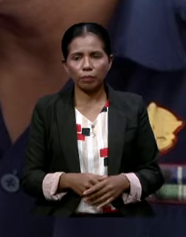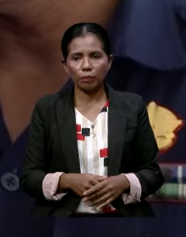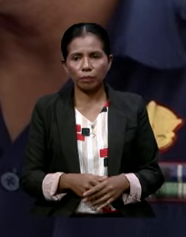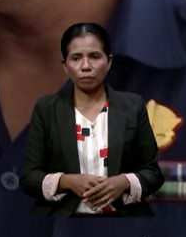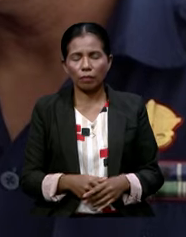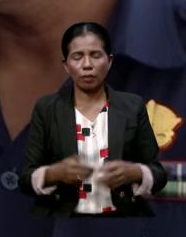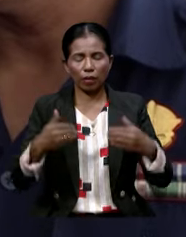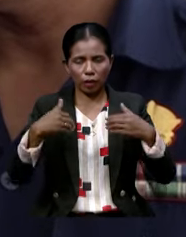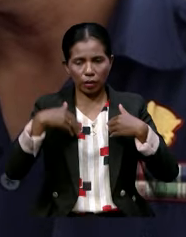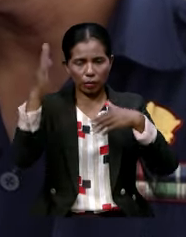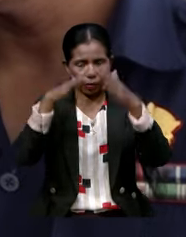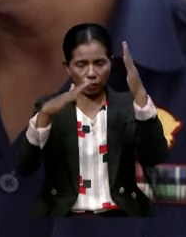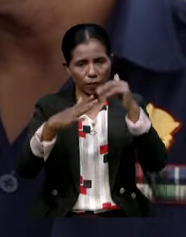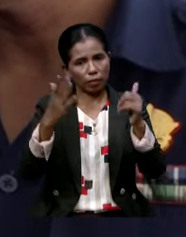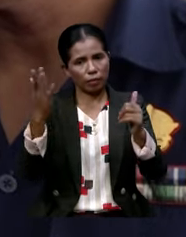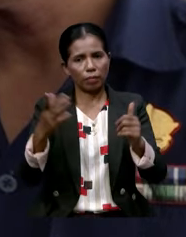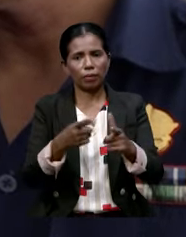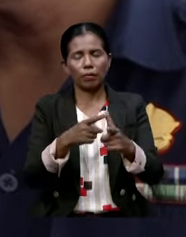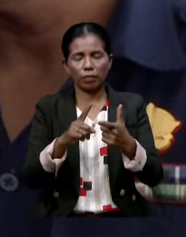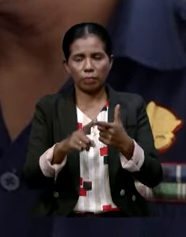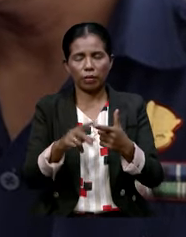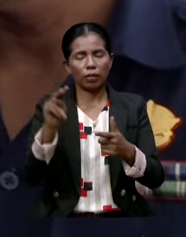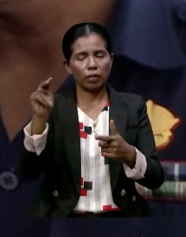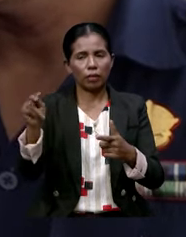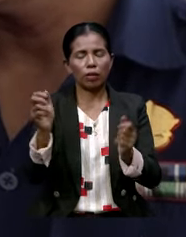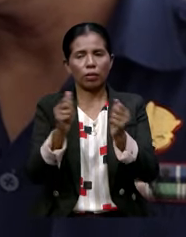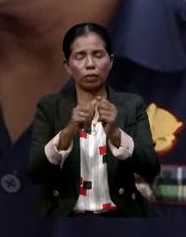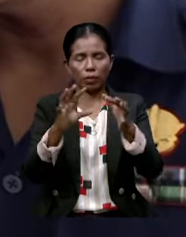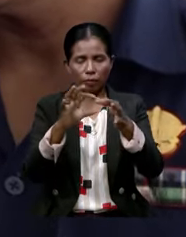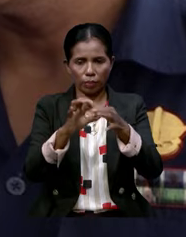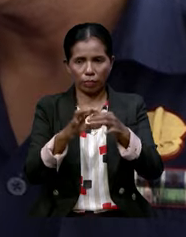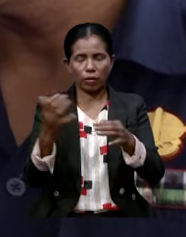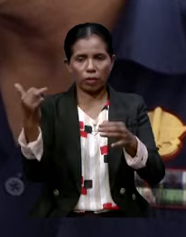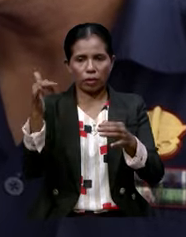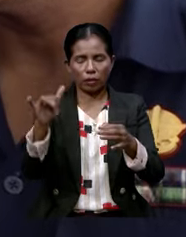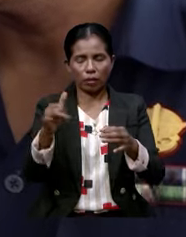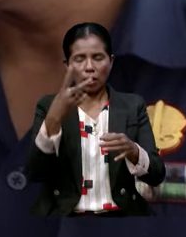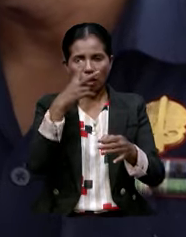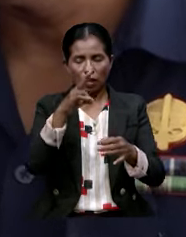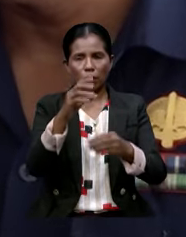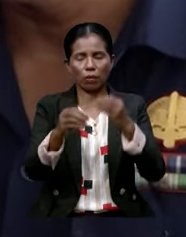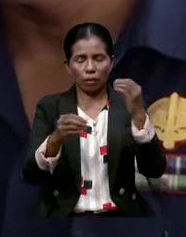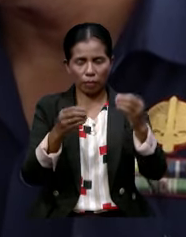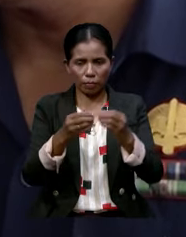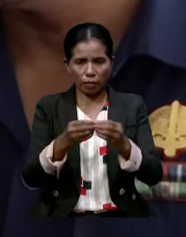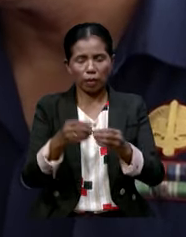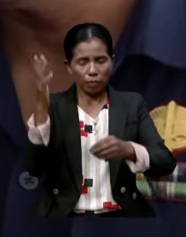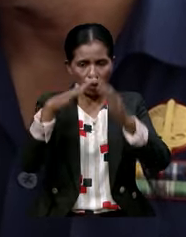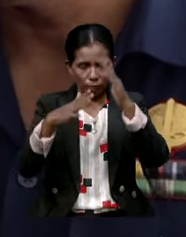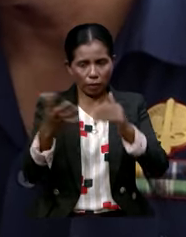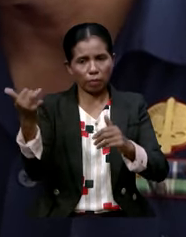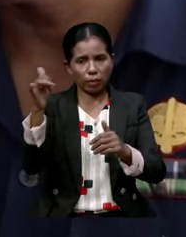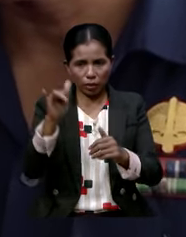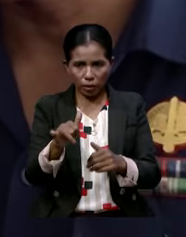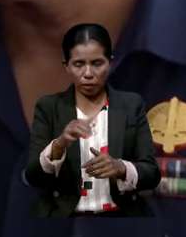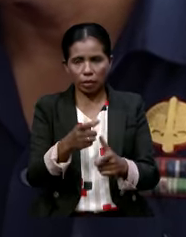e a gente incidente nele, e a gente membro do Sira normaliza que era a situação. E se